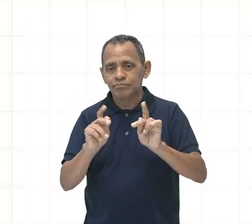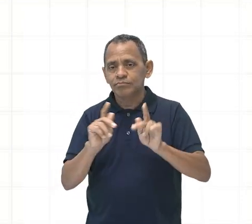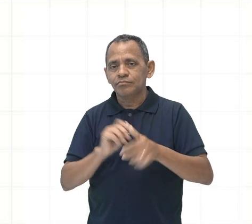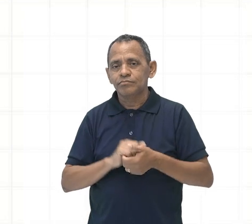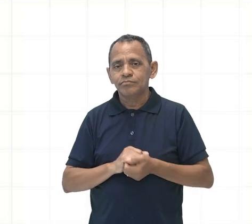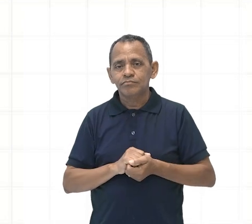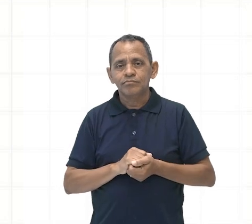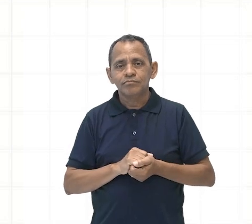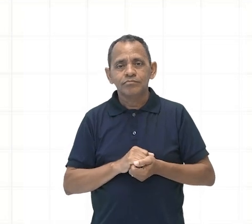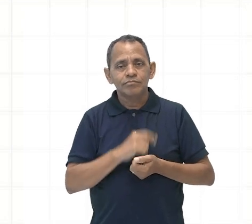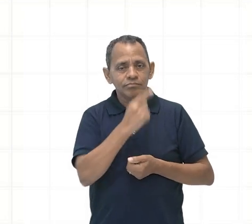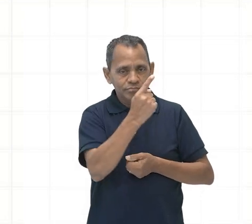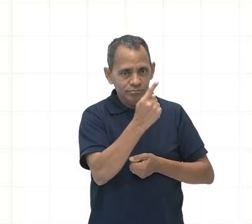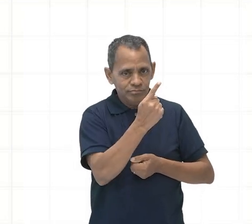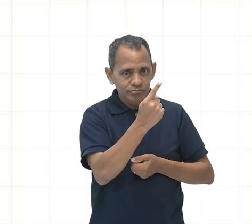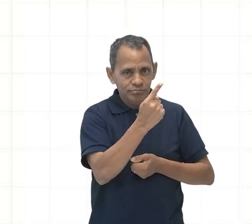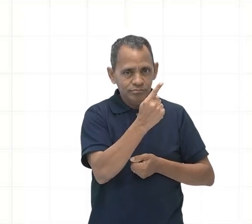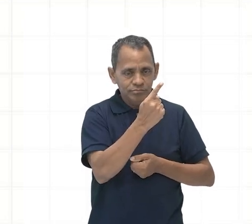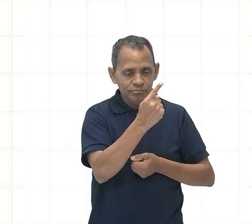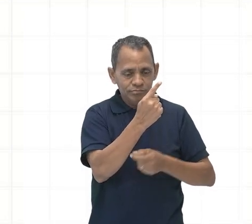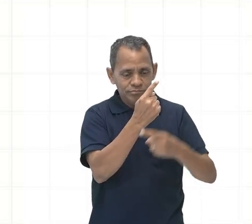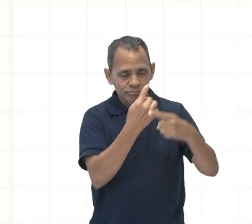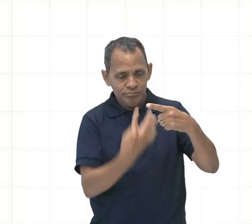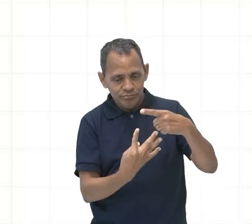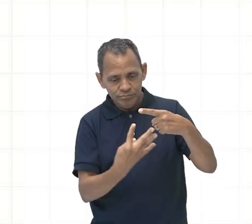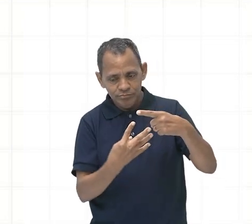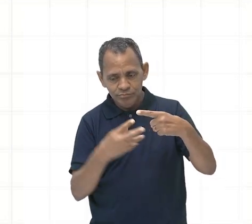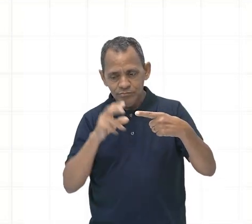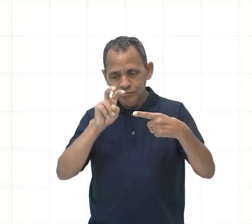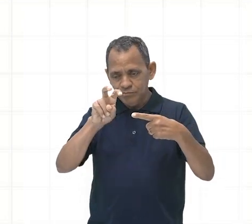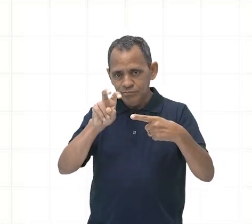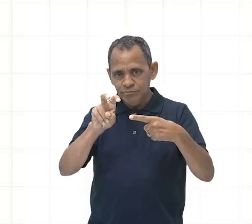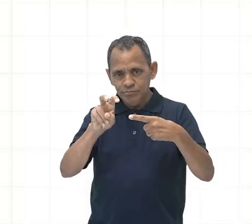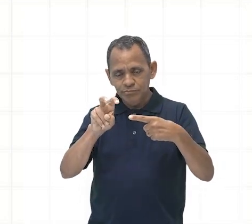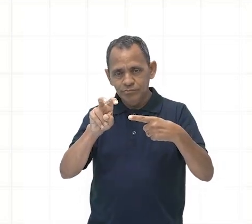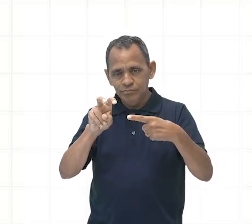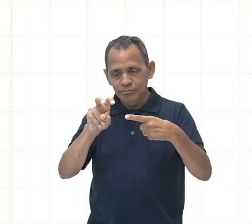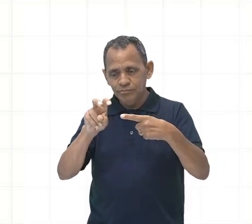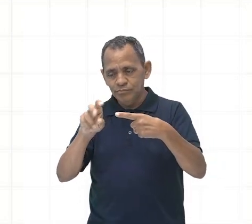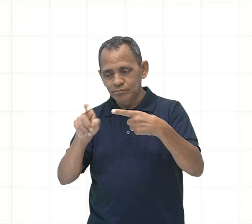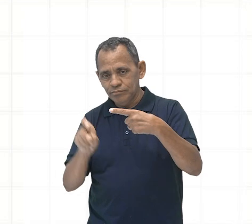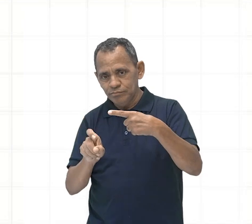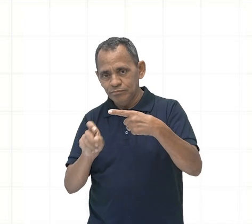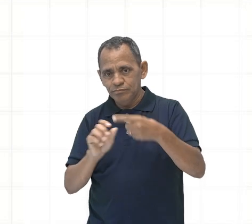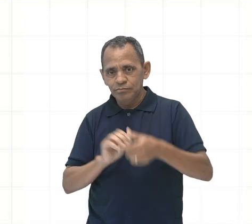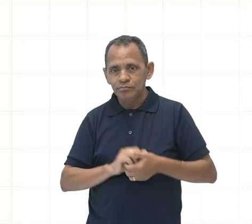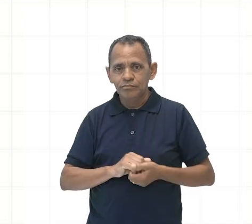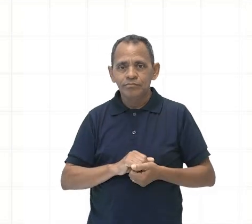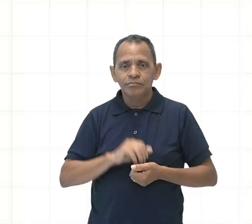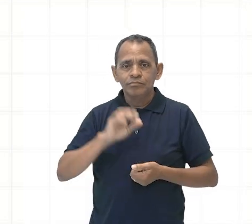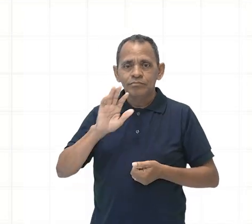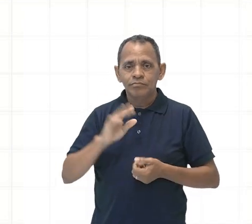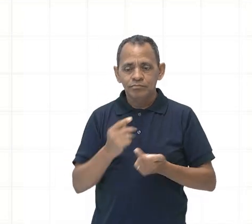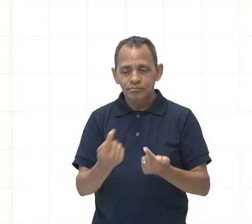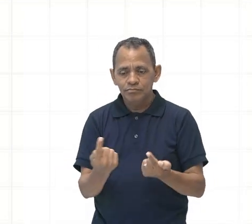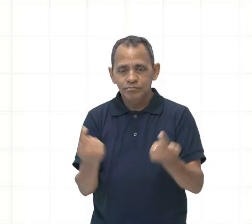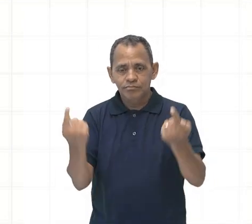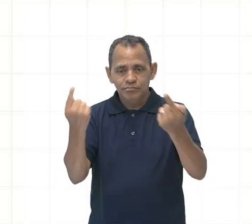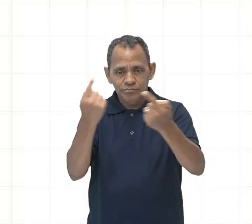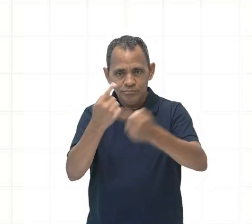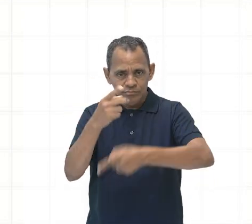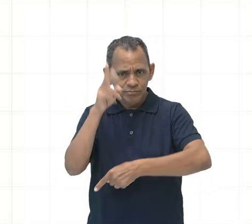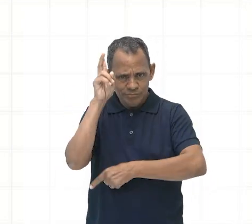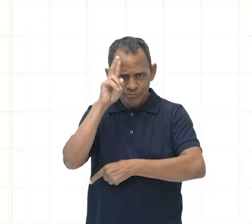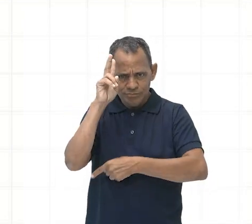Então, 1 está para 4, assim como 5 está para x. Só que elas são inversamente